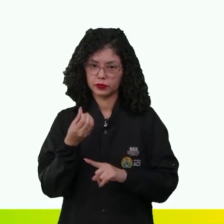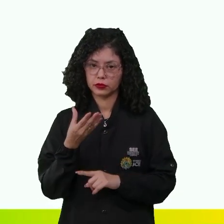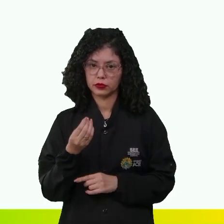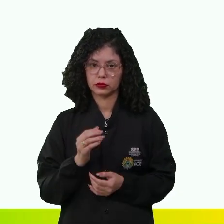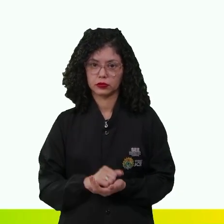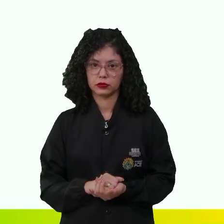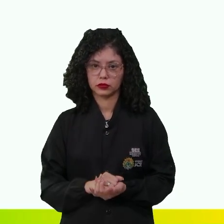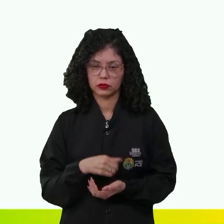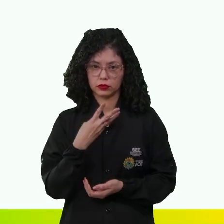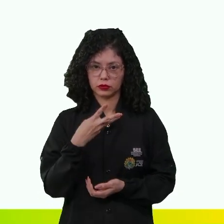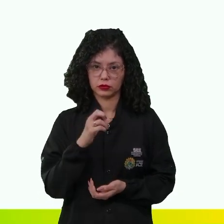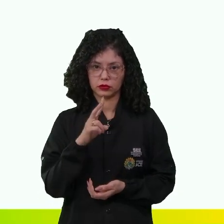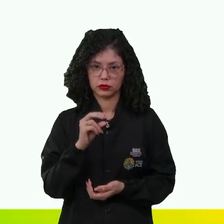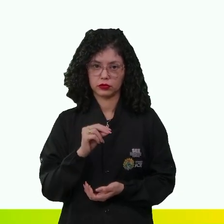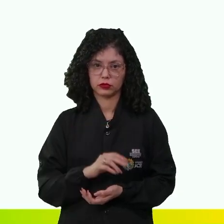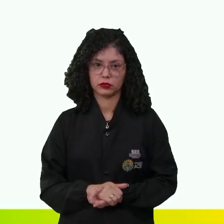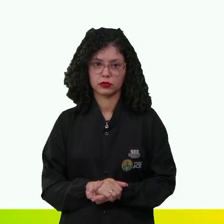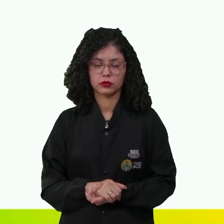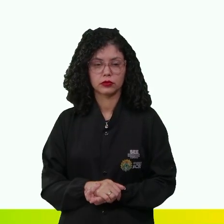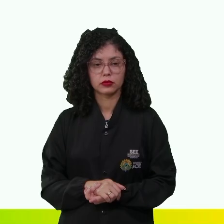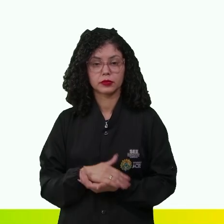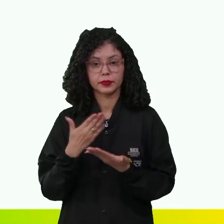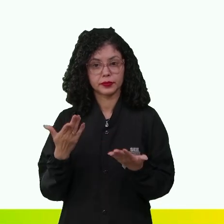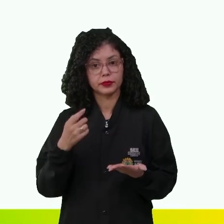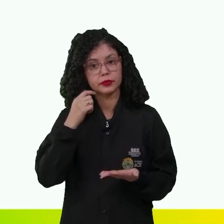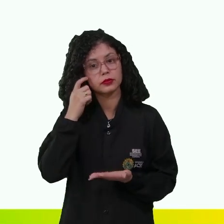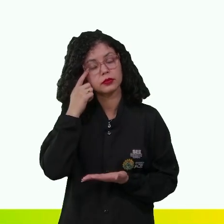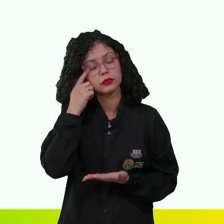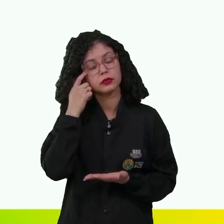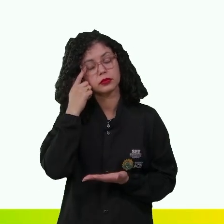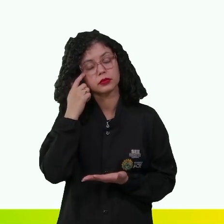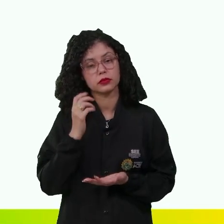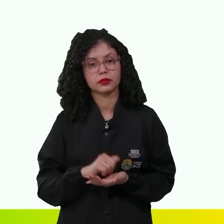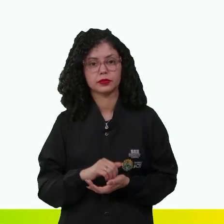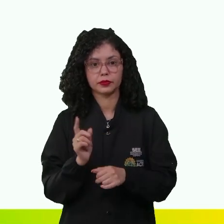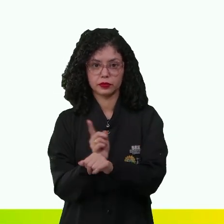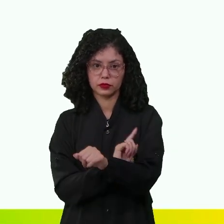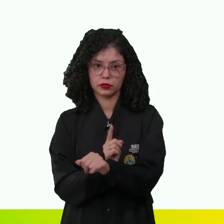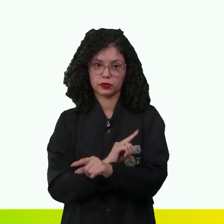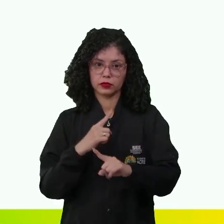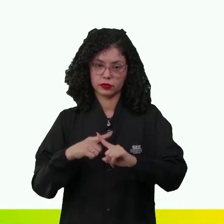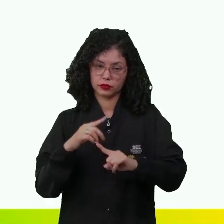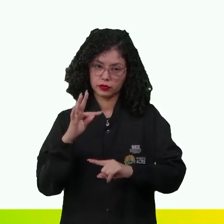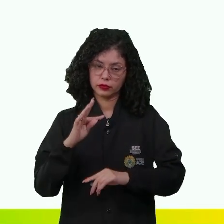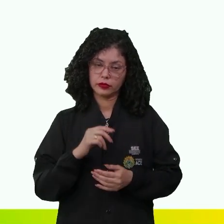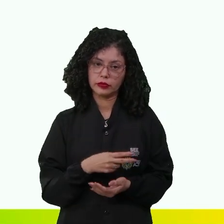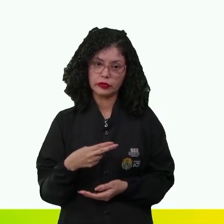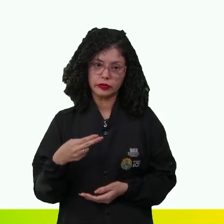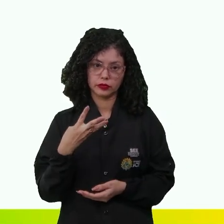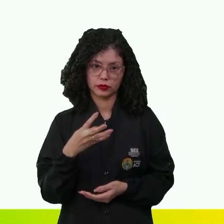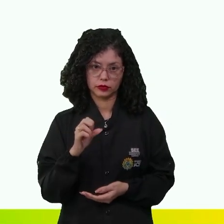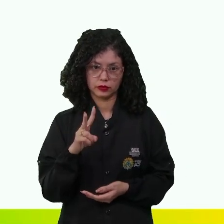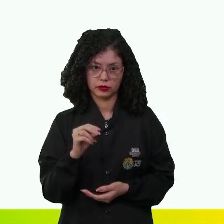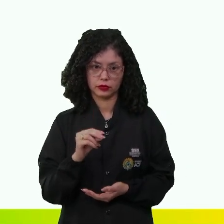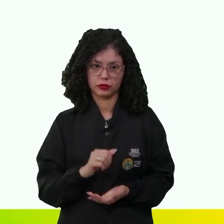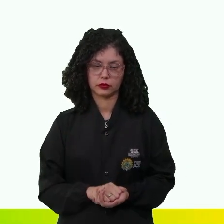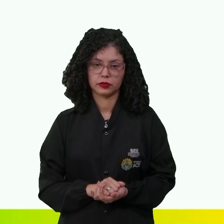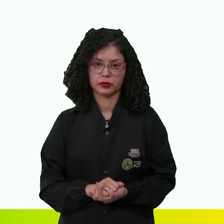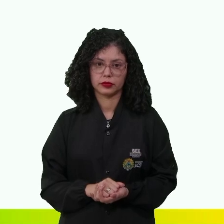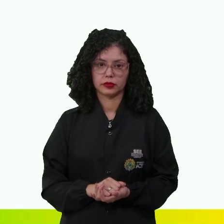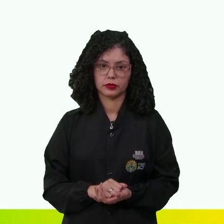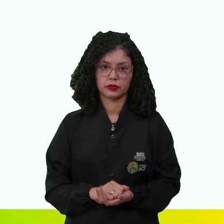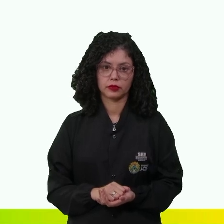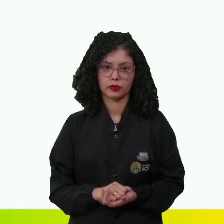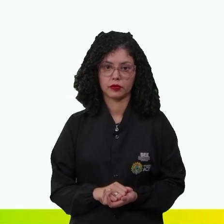60, 450. Então, velocidade vezes o tempo é igual a